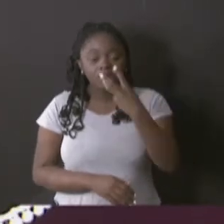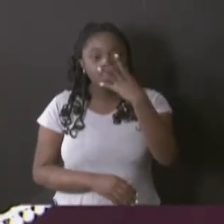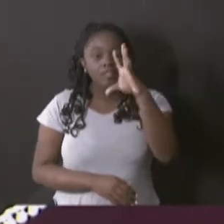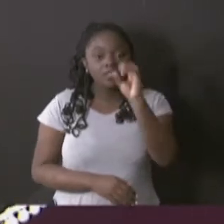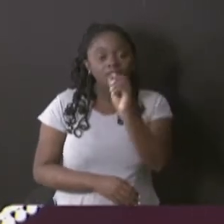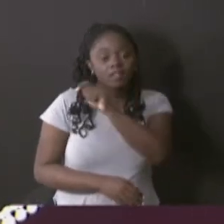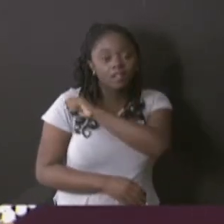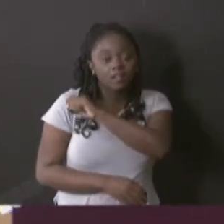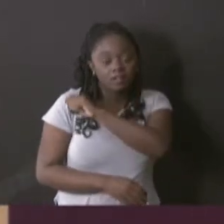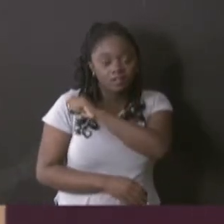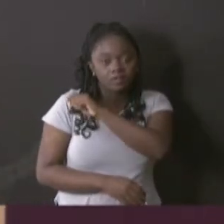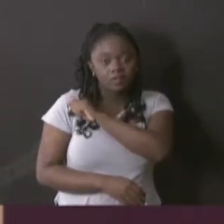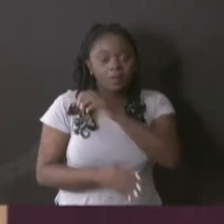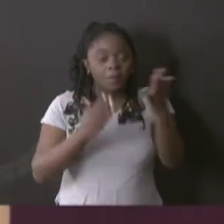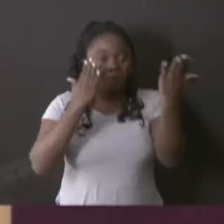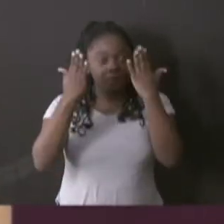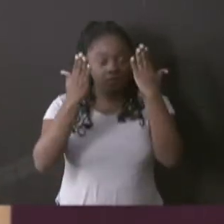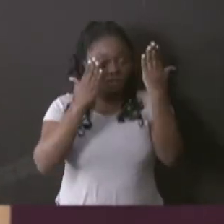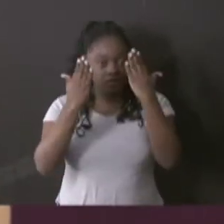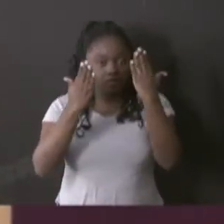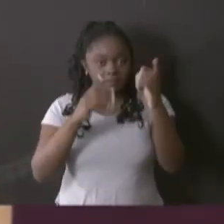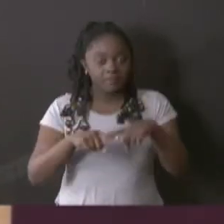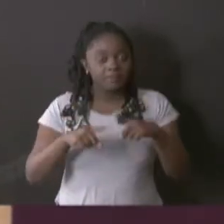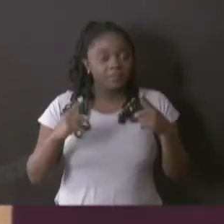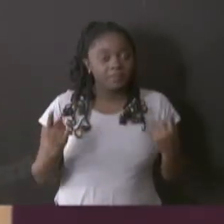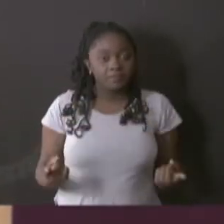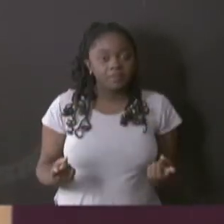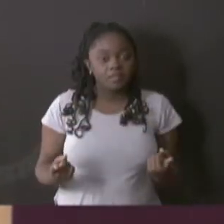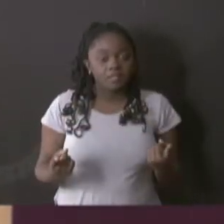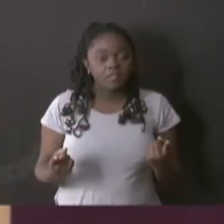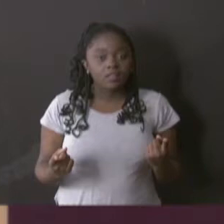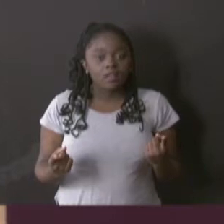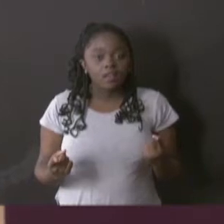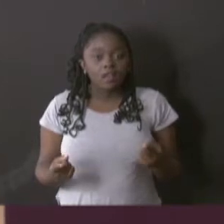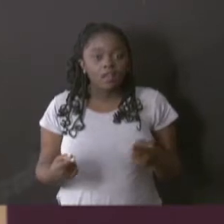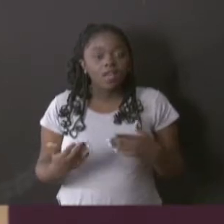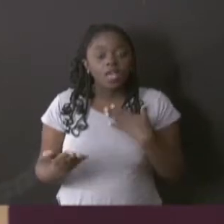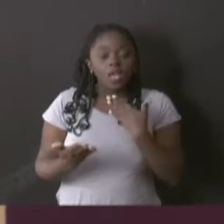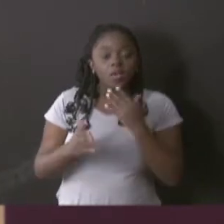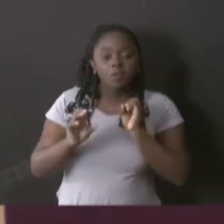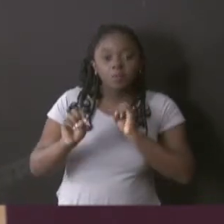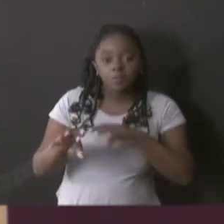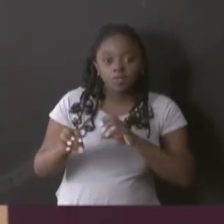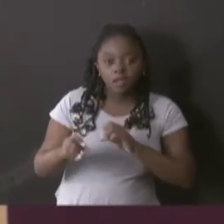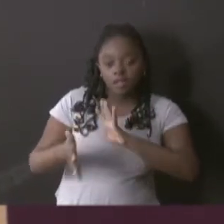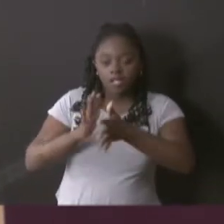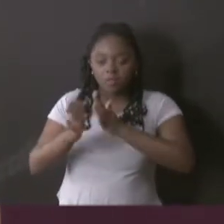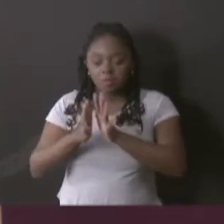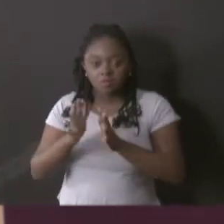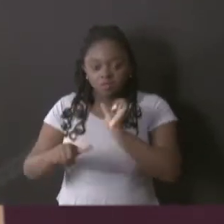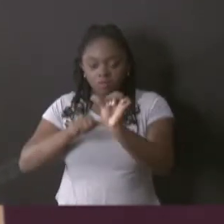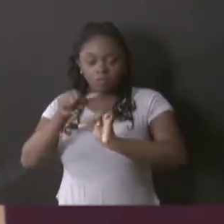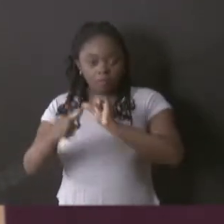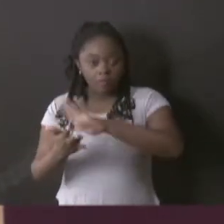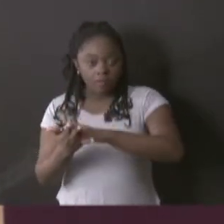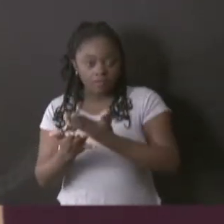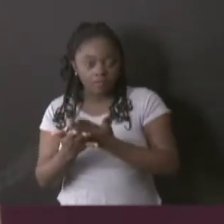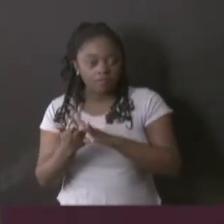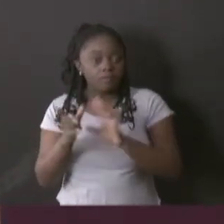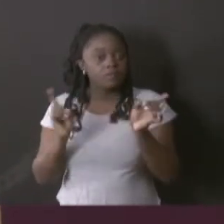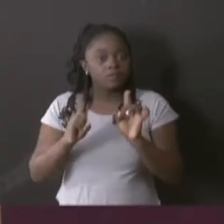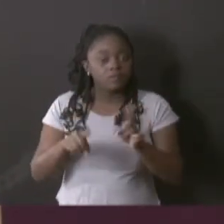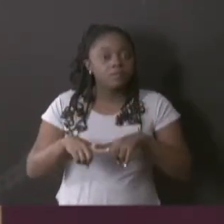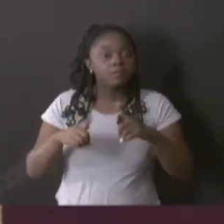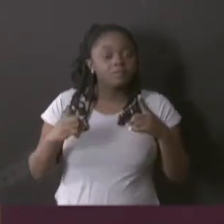todos psicólogos, mas aí não é voltado para a aula de Libras para ser intérprete, e sim para atender